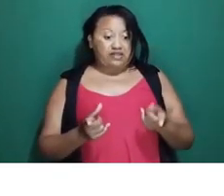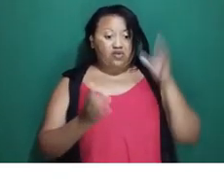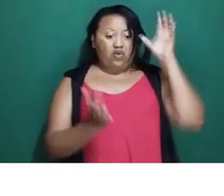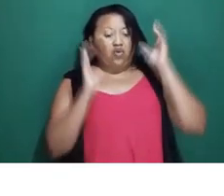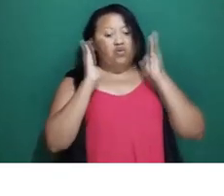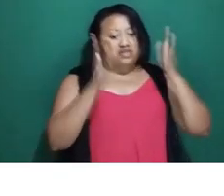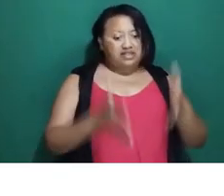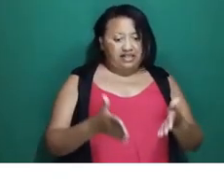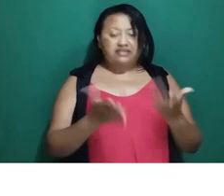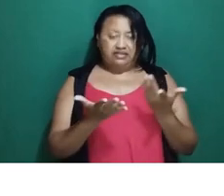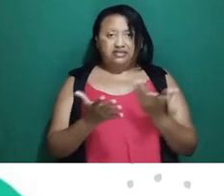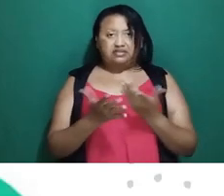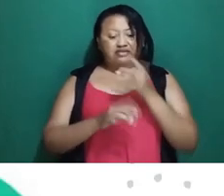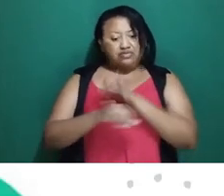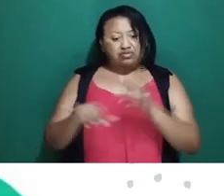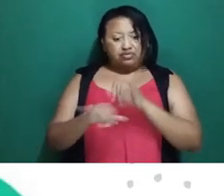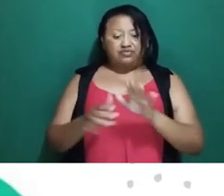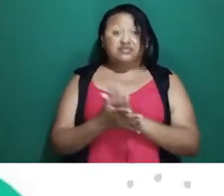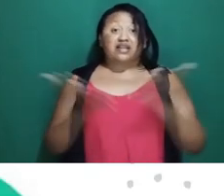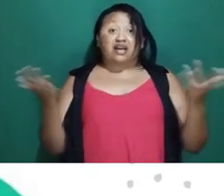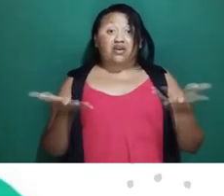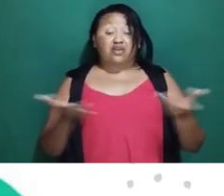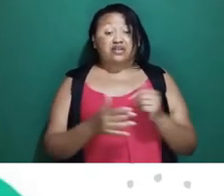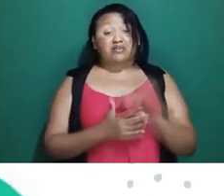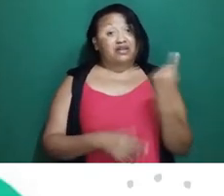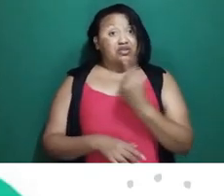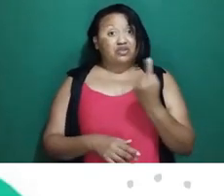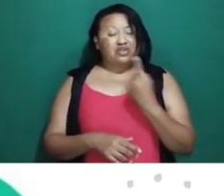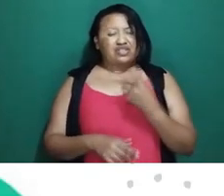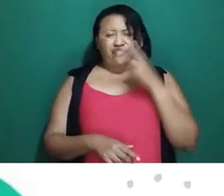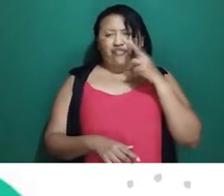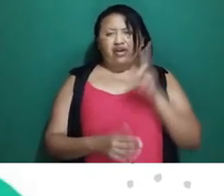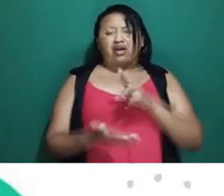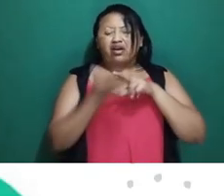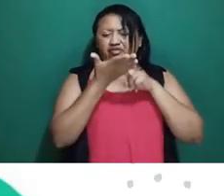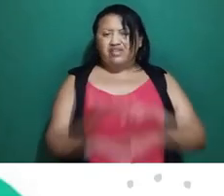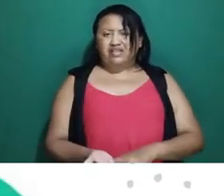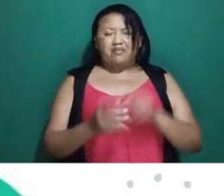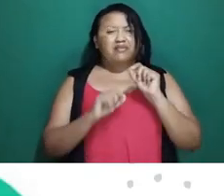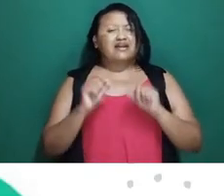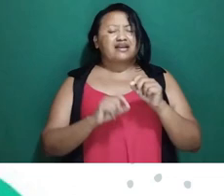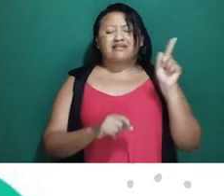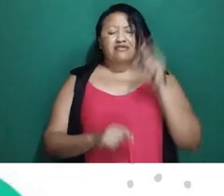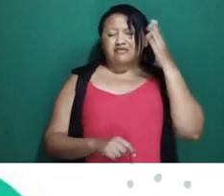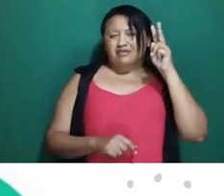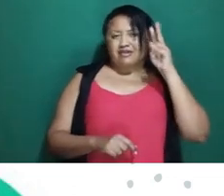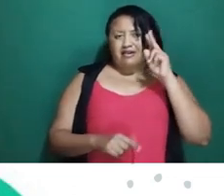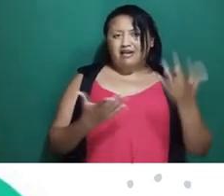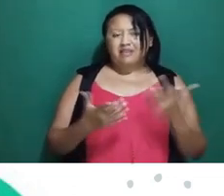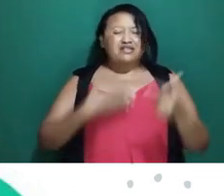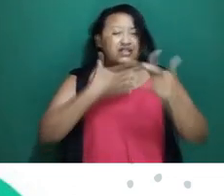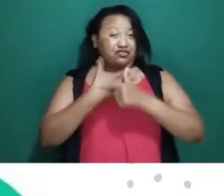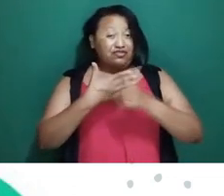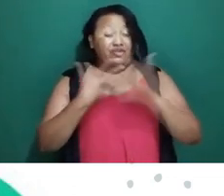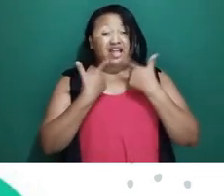comunicação E aí para gente dar uma revisada né para quem não se lembra sobre